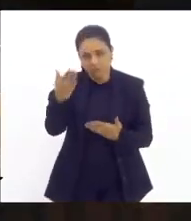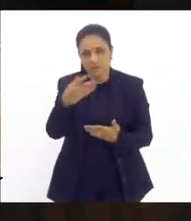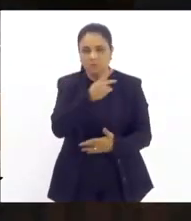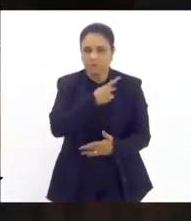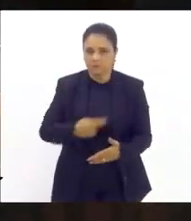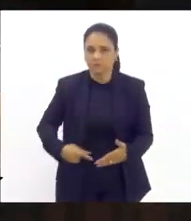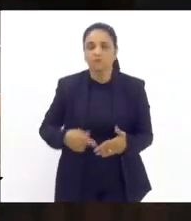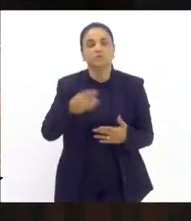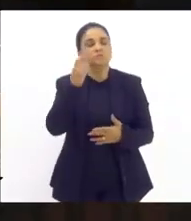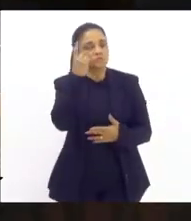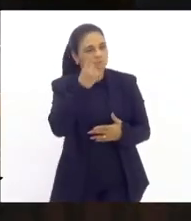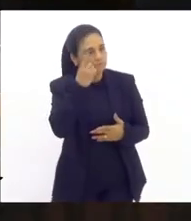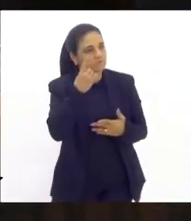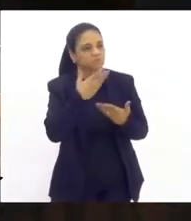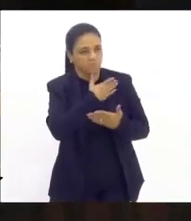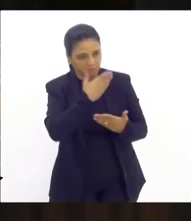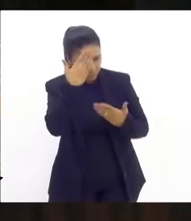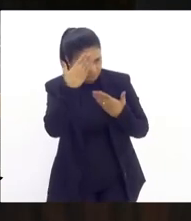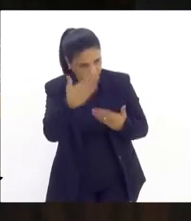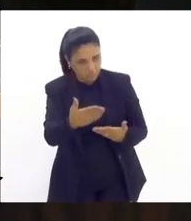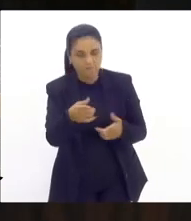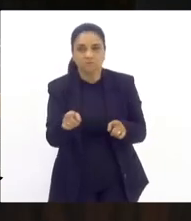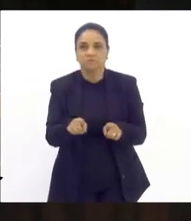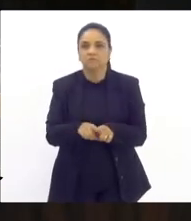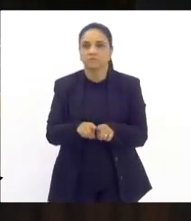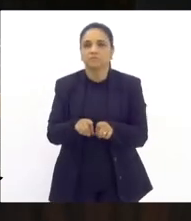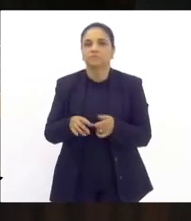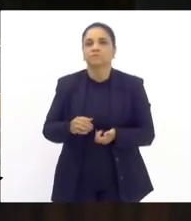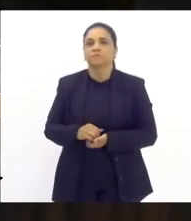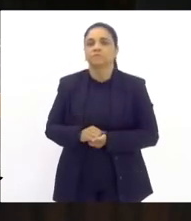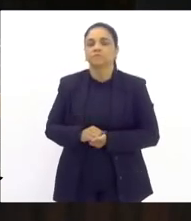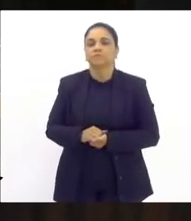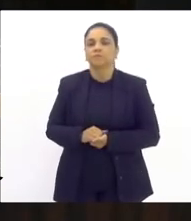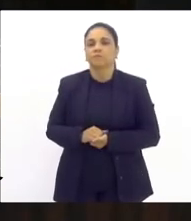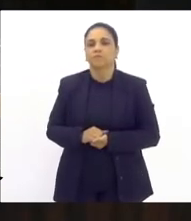o nome do deputado não tendo mais